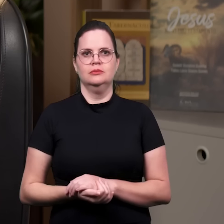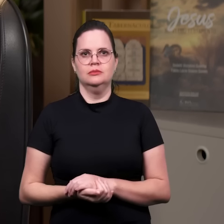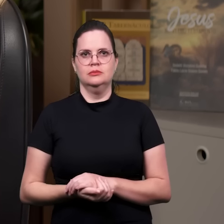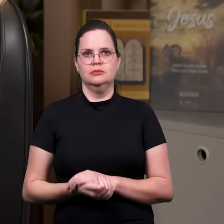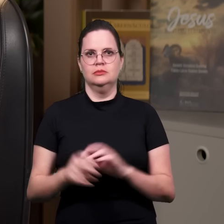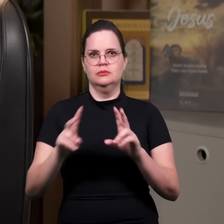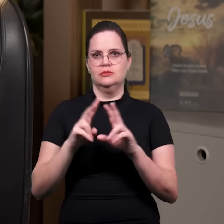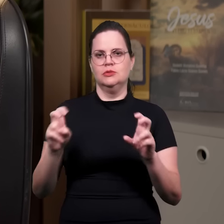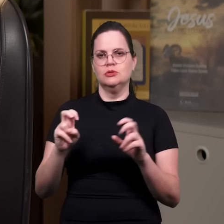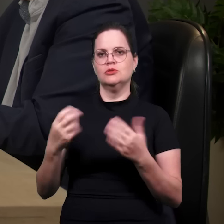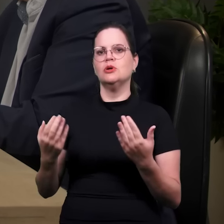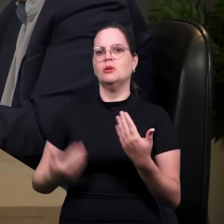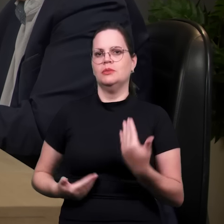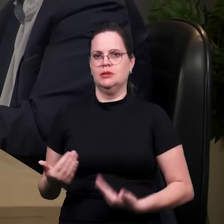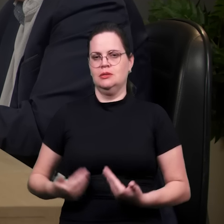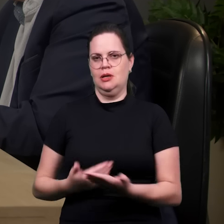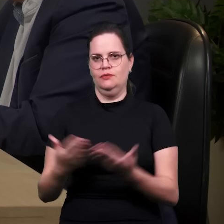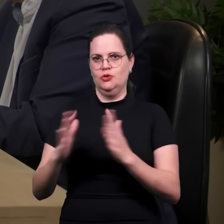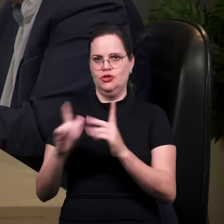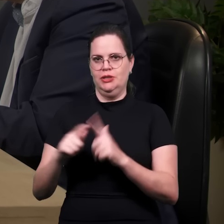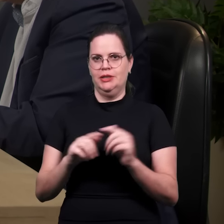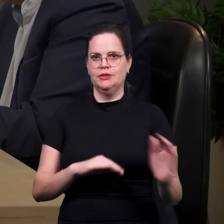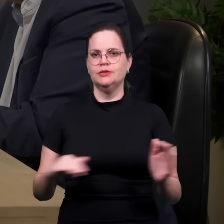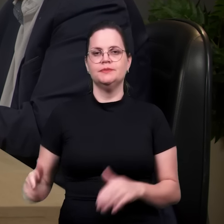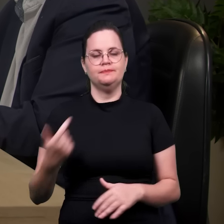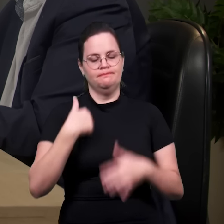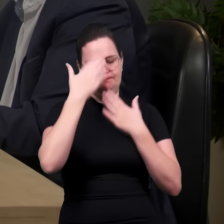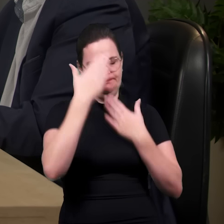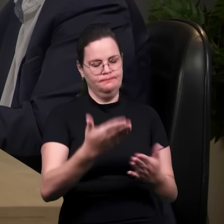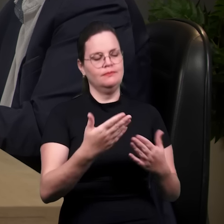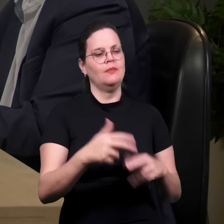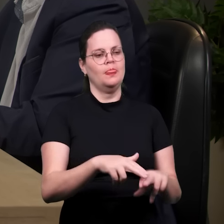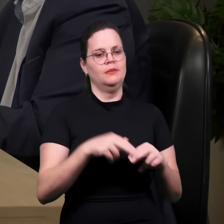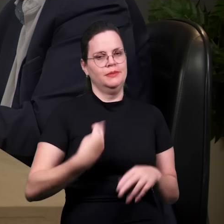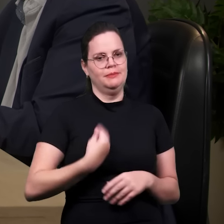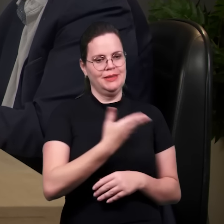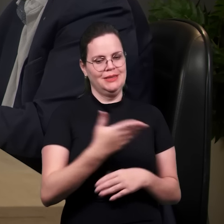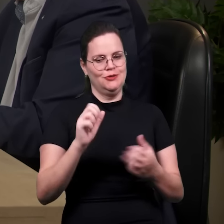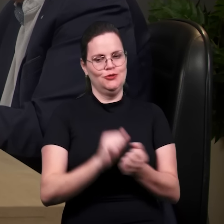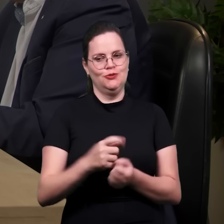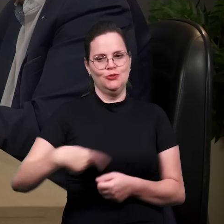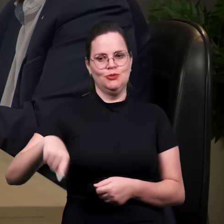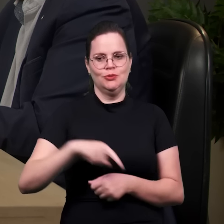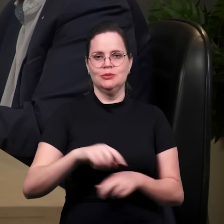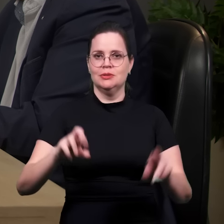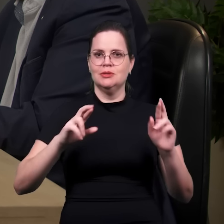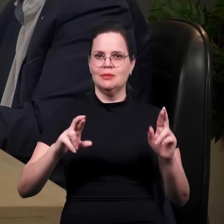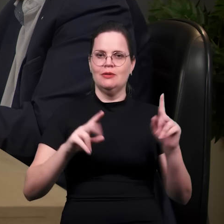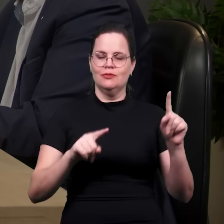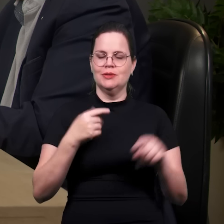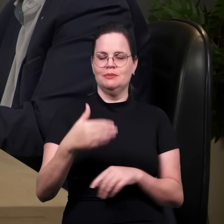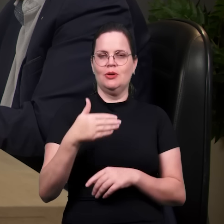com relação à igreja. Pastor William, mais uma vez agradecer a sua disponibilidade para estar aqui, a sua presença, e esperamos contá-lo